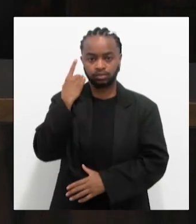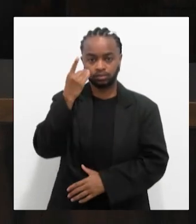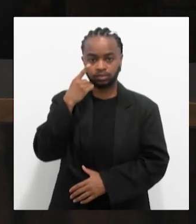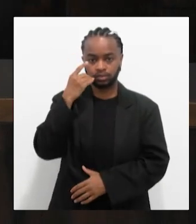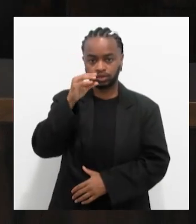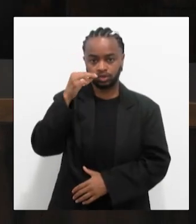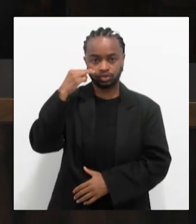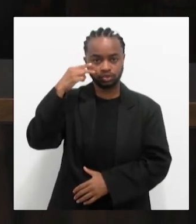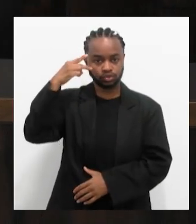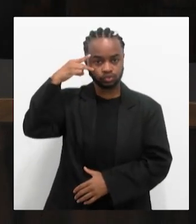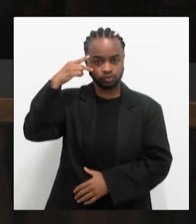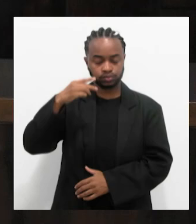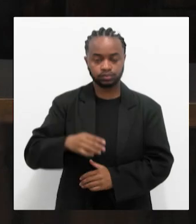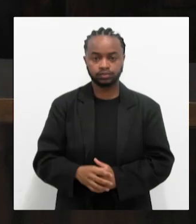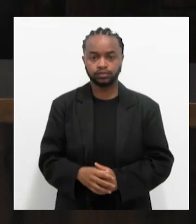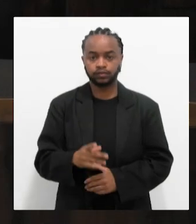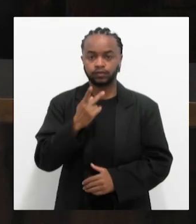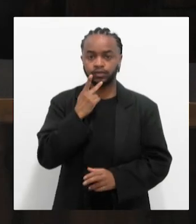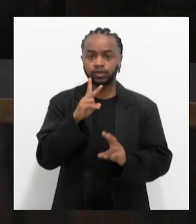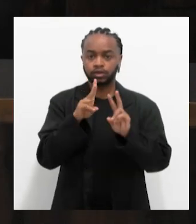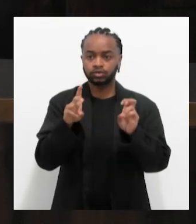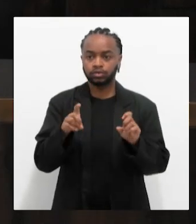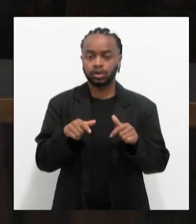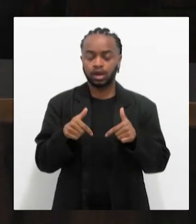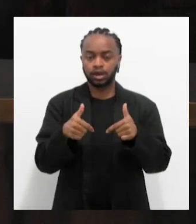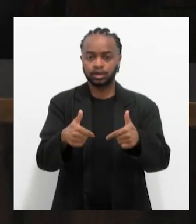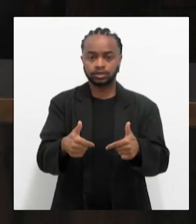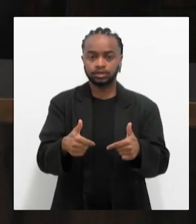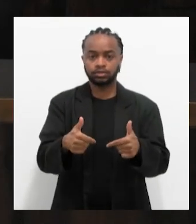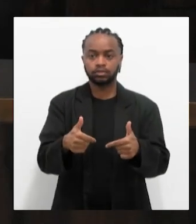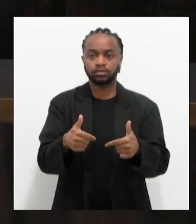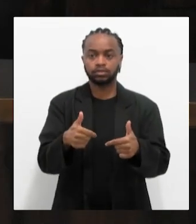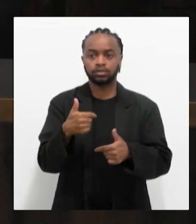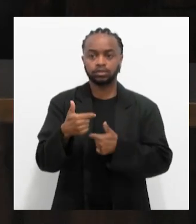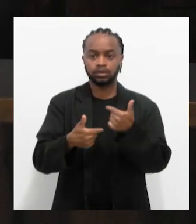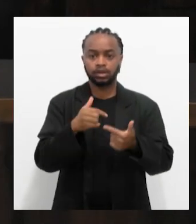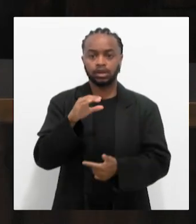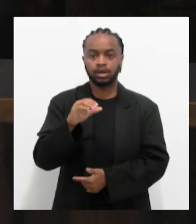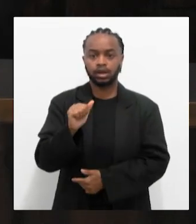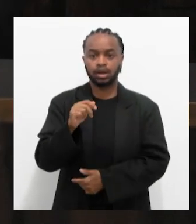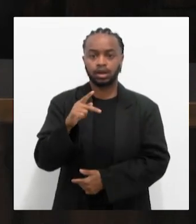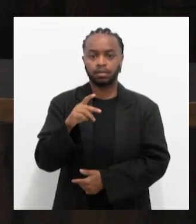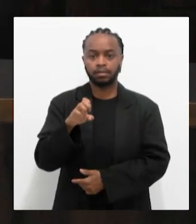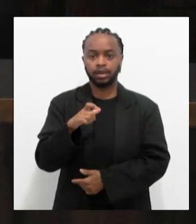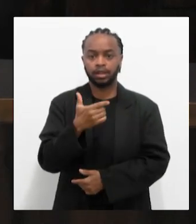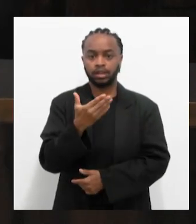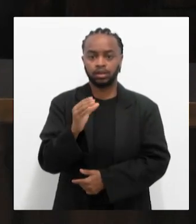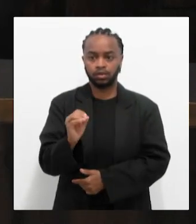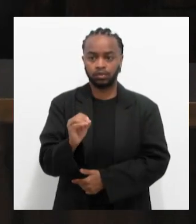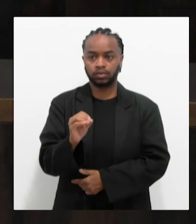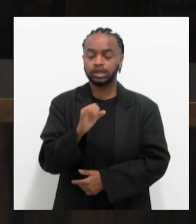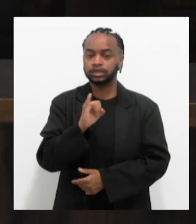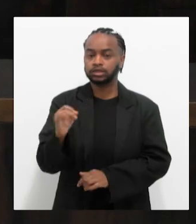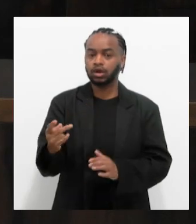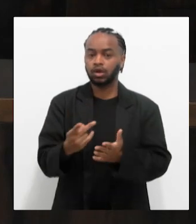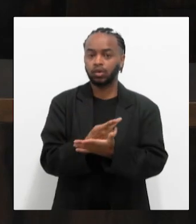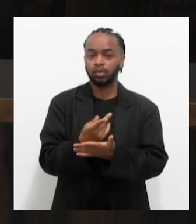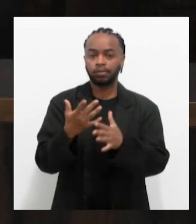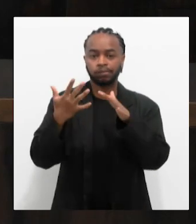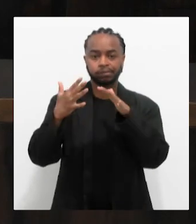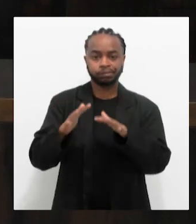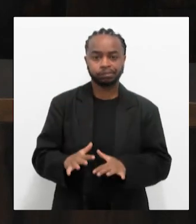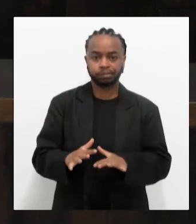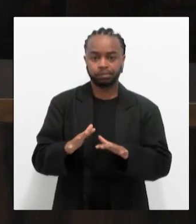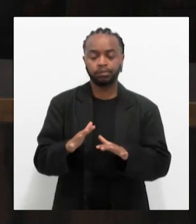deputada Tia Ju, que dispõe sobre a atuação do Serviço de Capelania em Desastres e grandes catástrofes